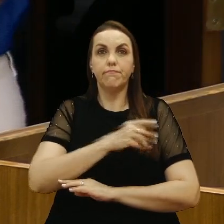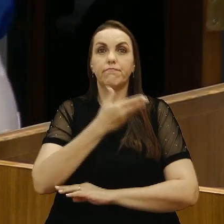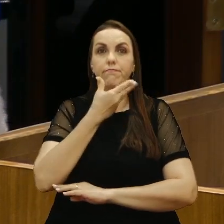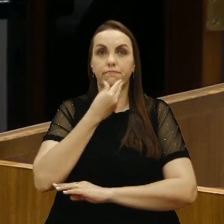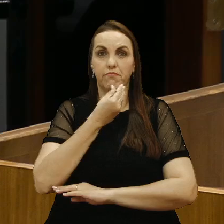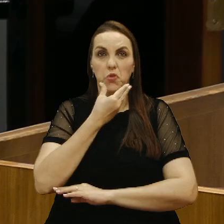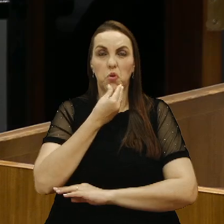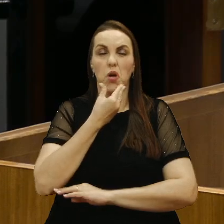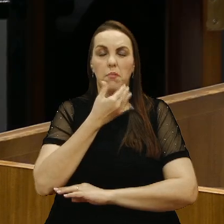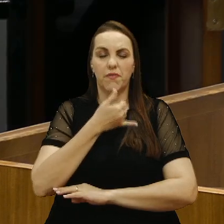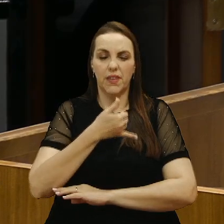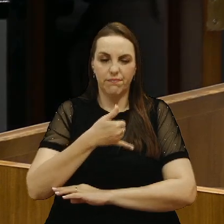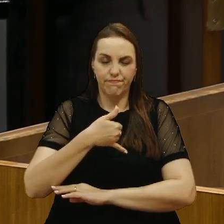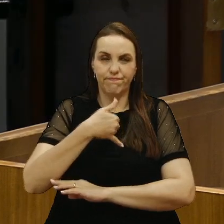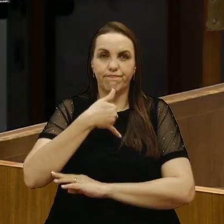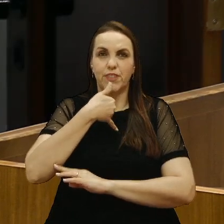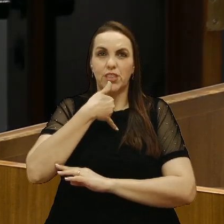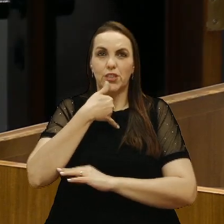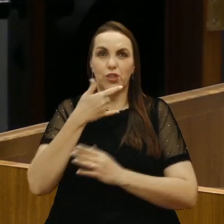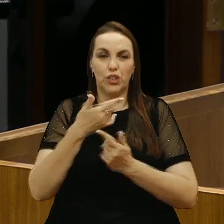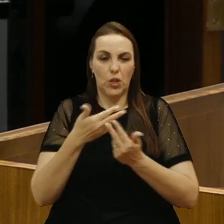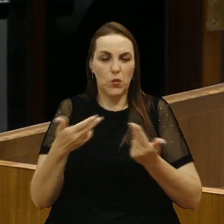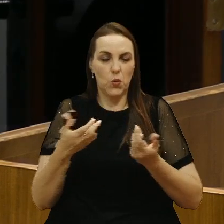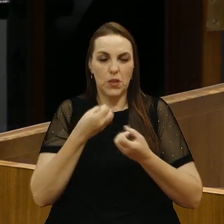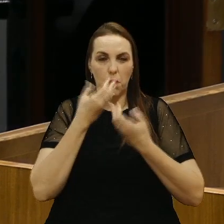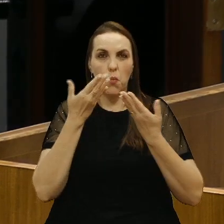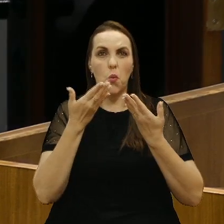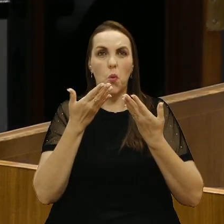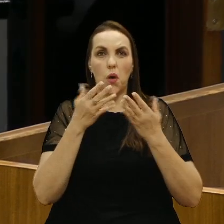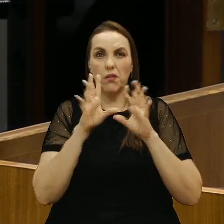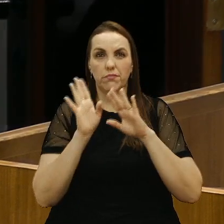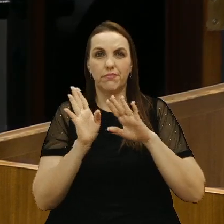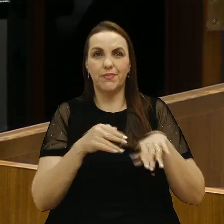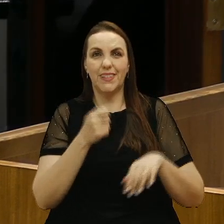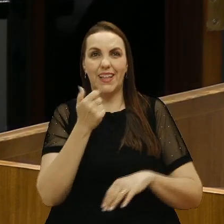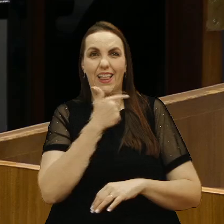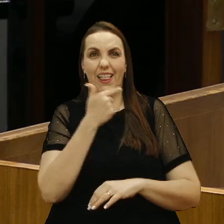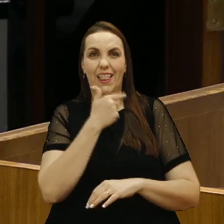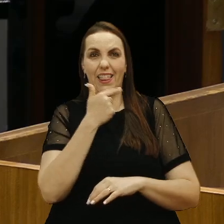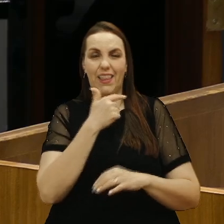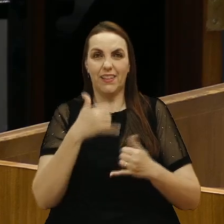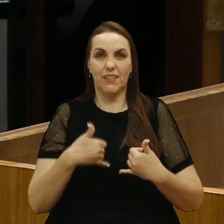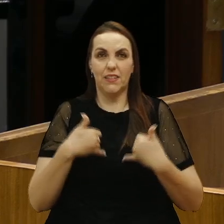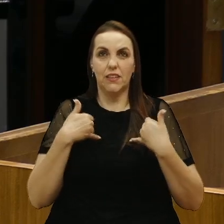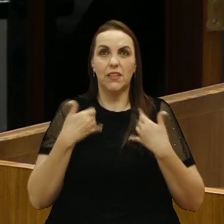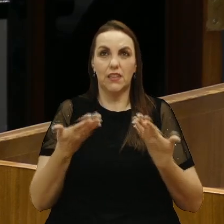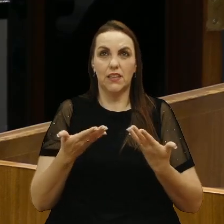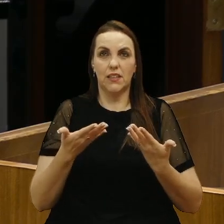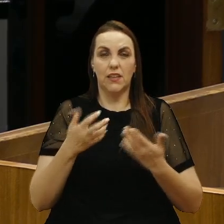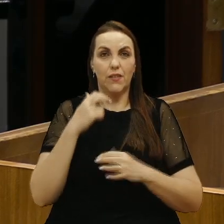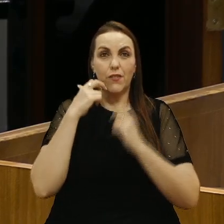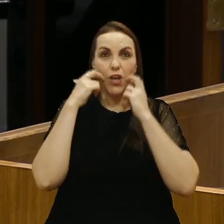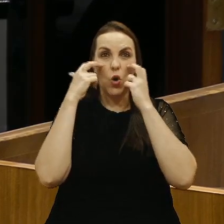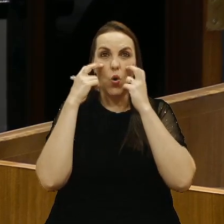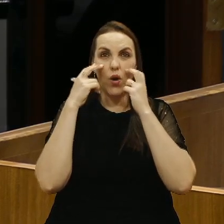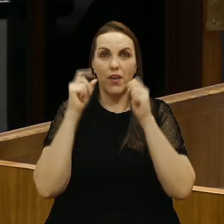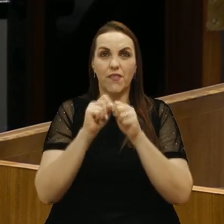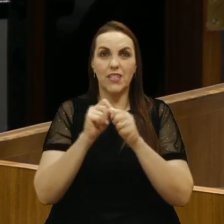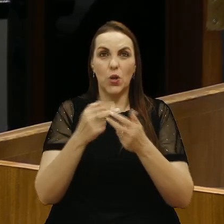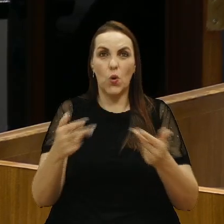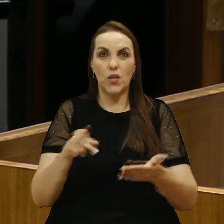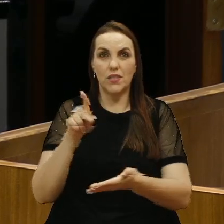a desanimar-se da virtude, a rir-se da honra e a ter vergonha de ser honesto. Essa